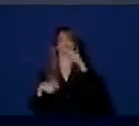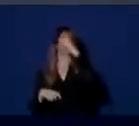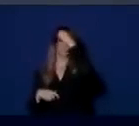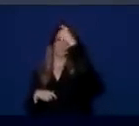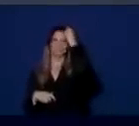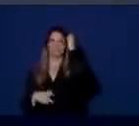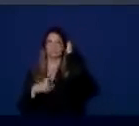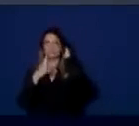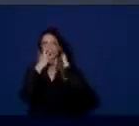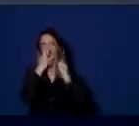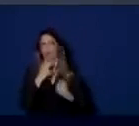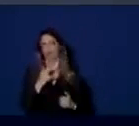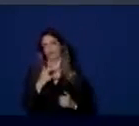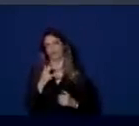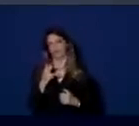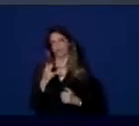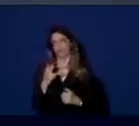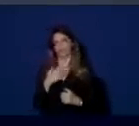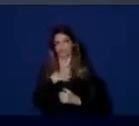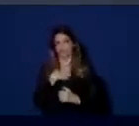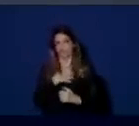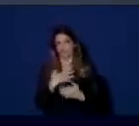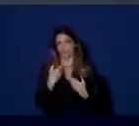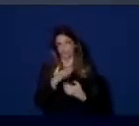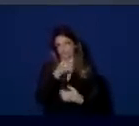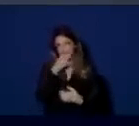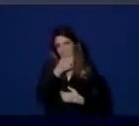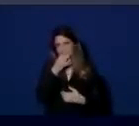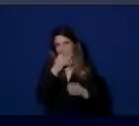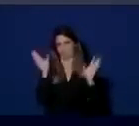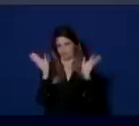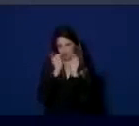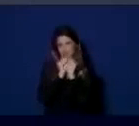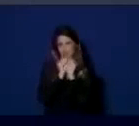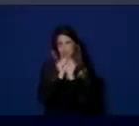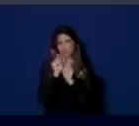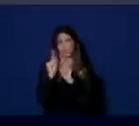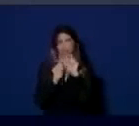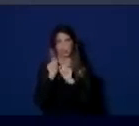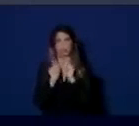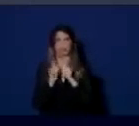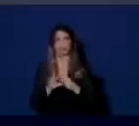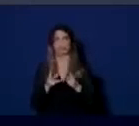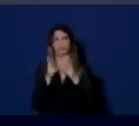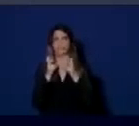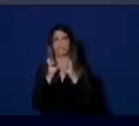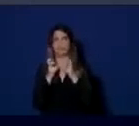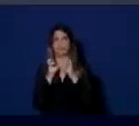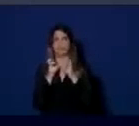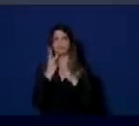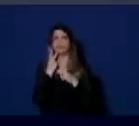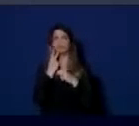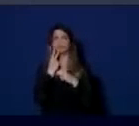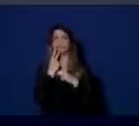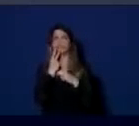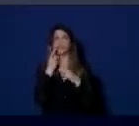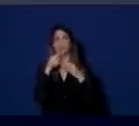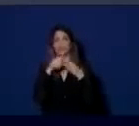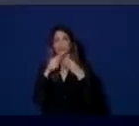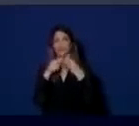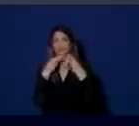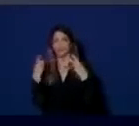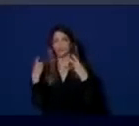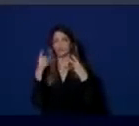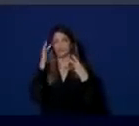E acho que o meu jeito de enxergar a coisa, talvez de forma sintética, eu vejo assim... Deixa eu falar um pouco de duas